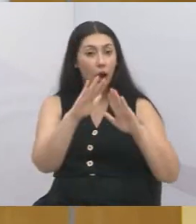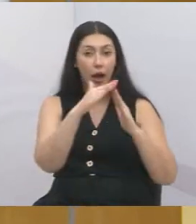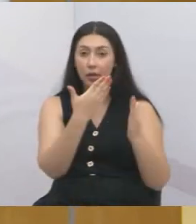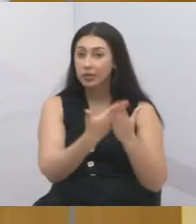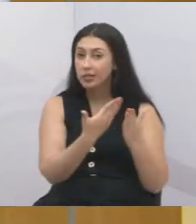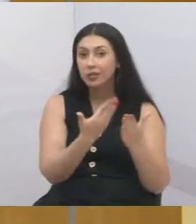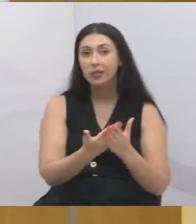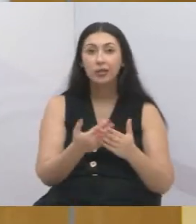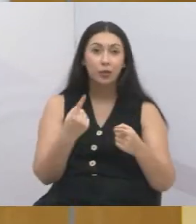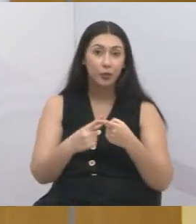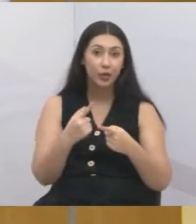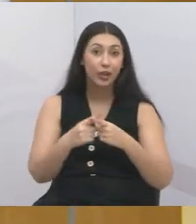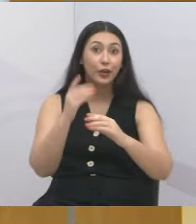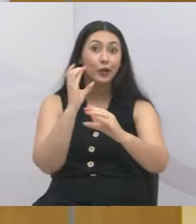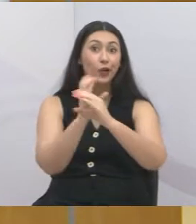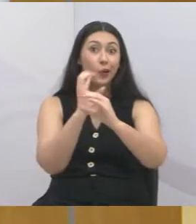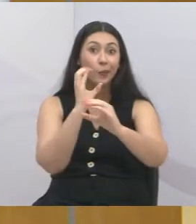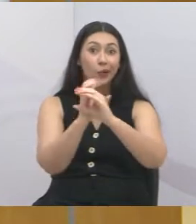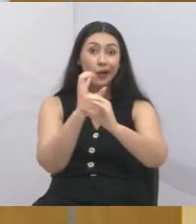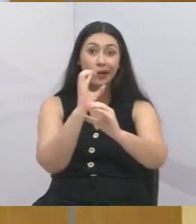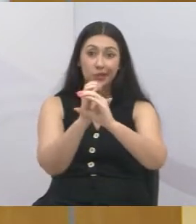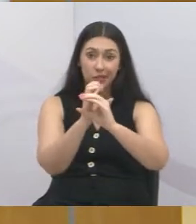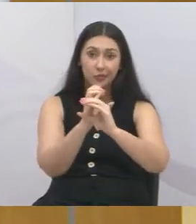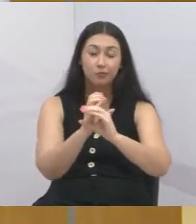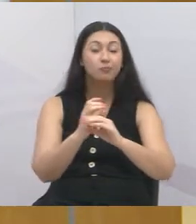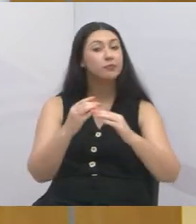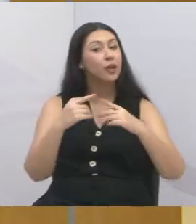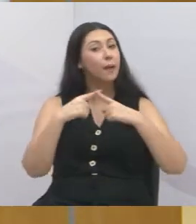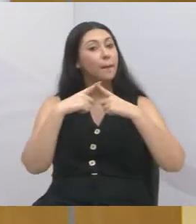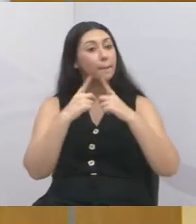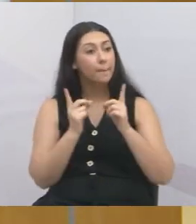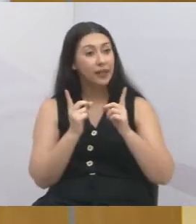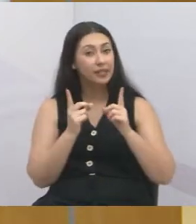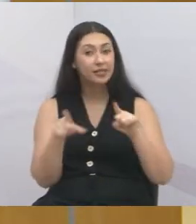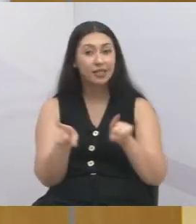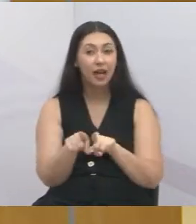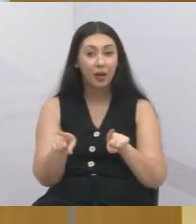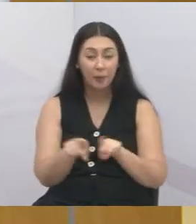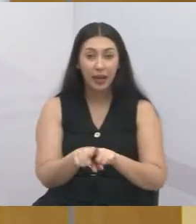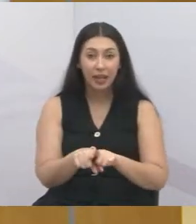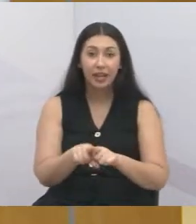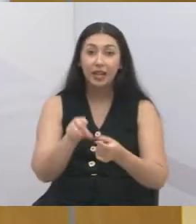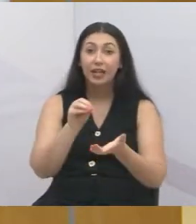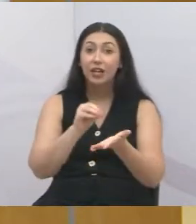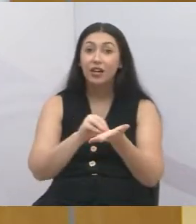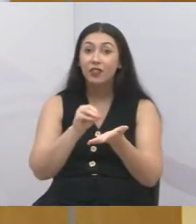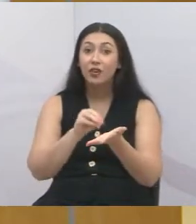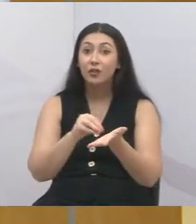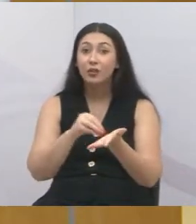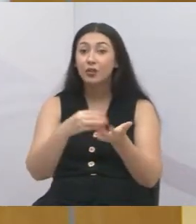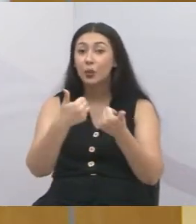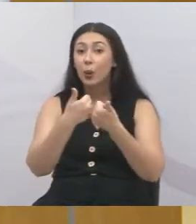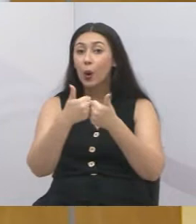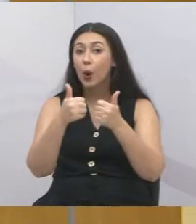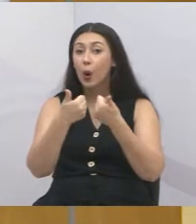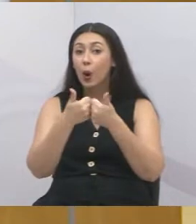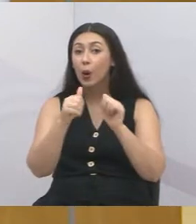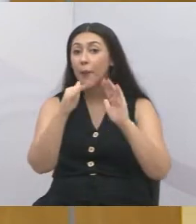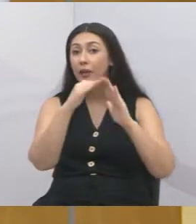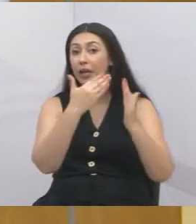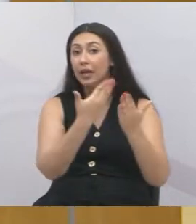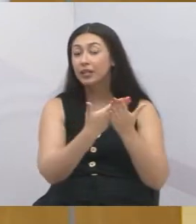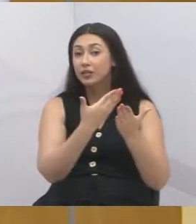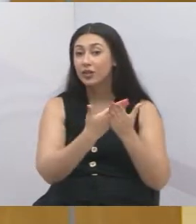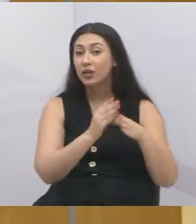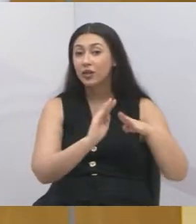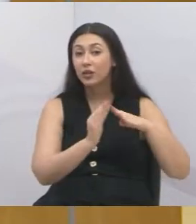comunicação. Mas não para por aí, até porque estava com falta de ônibus escolar lá no bairro do